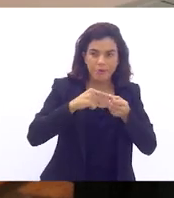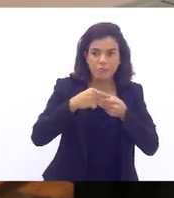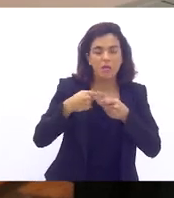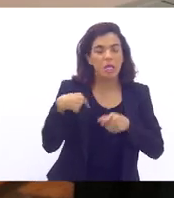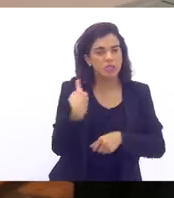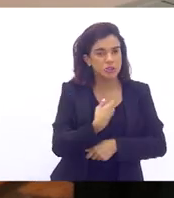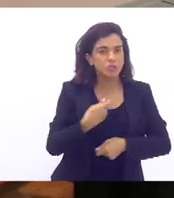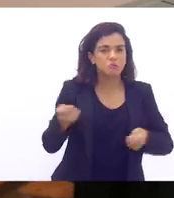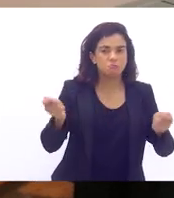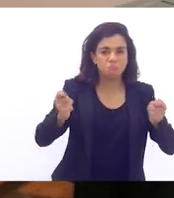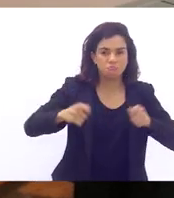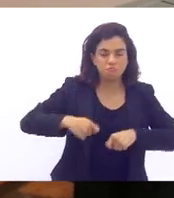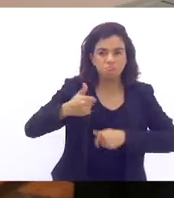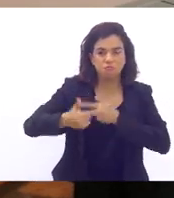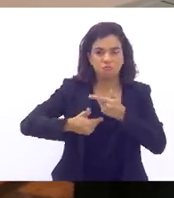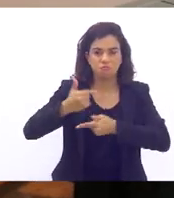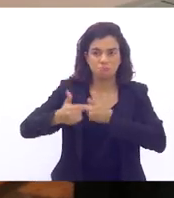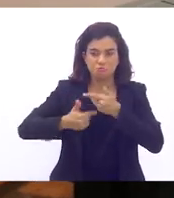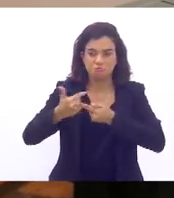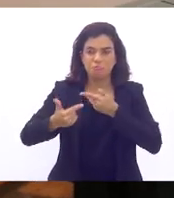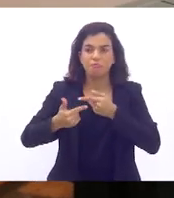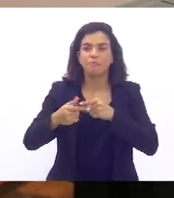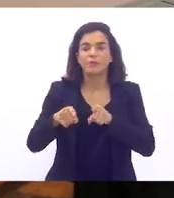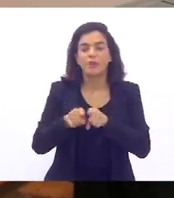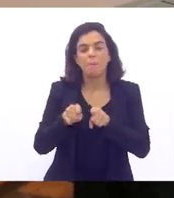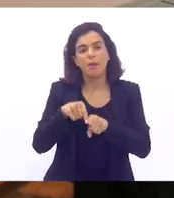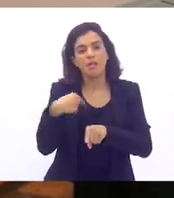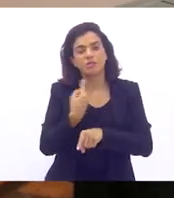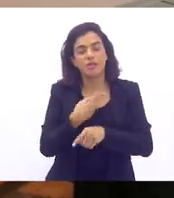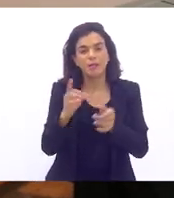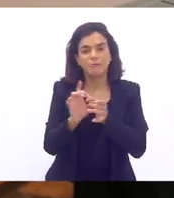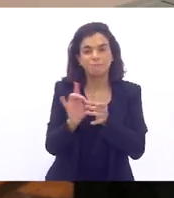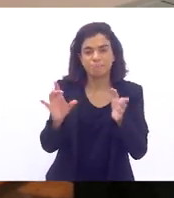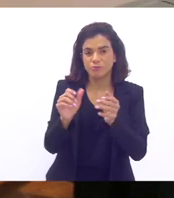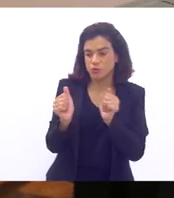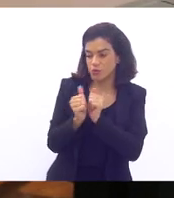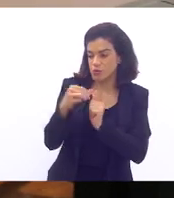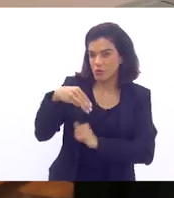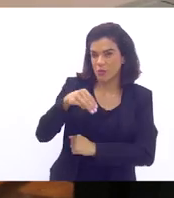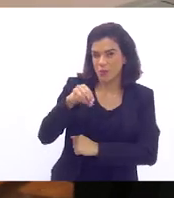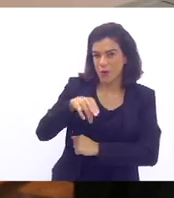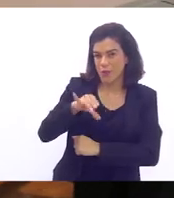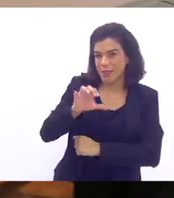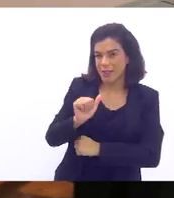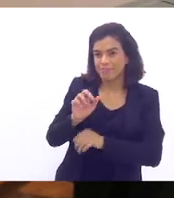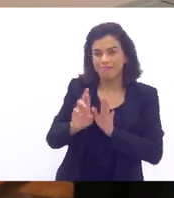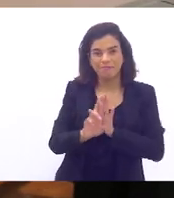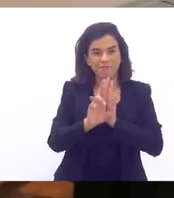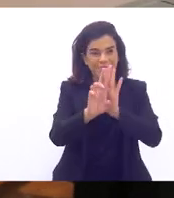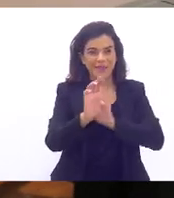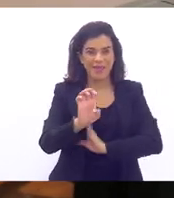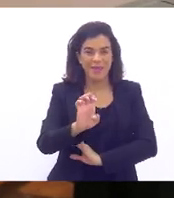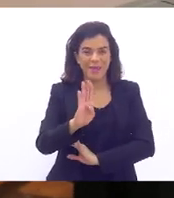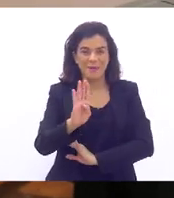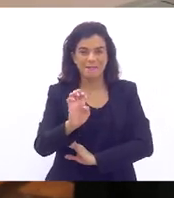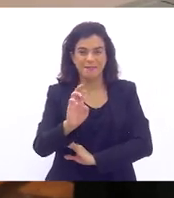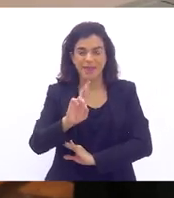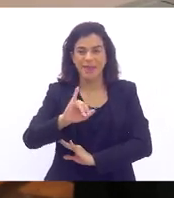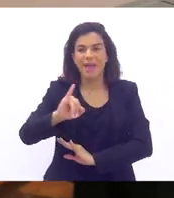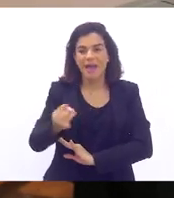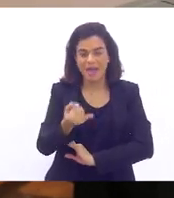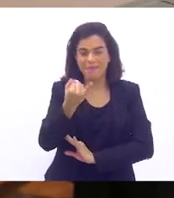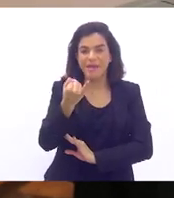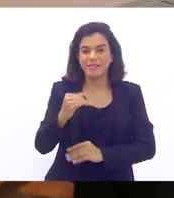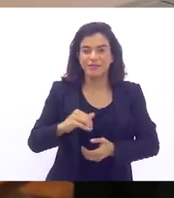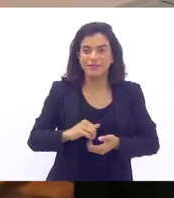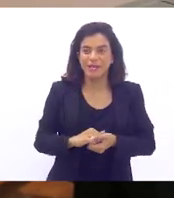pode trabalhar com isso dizer que a gente tá à disposição eu Mônica né como representante da IBGE eu como mãe Mônica